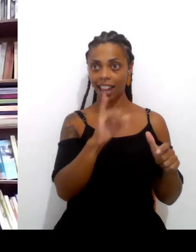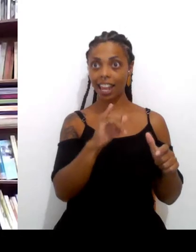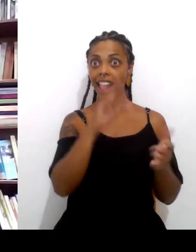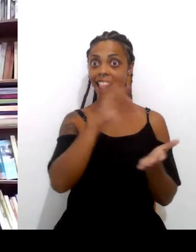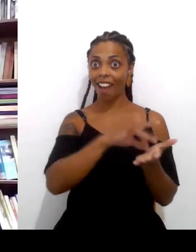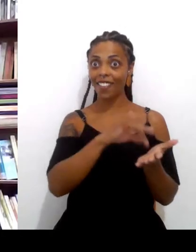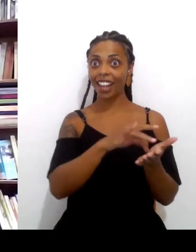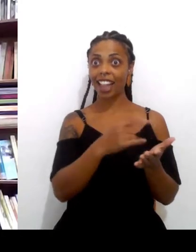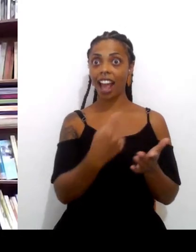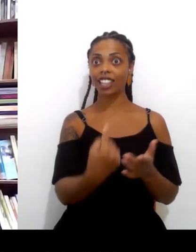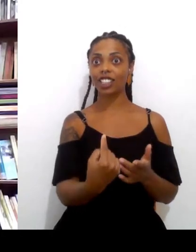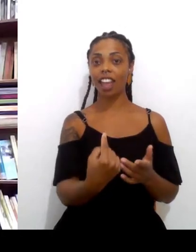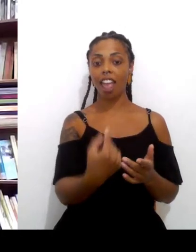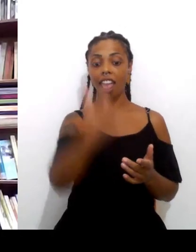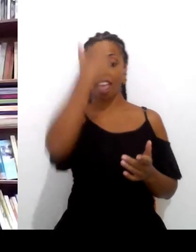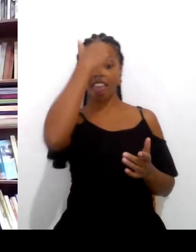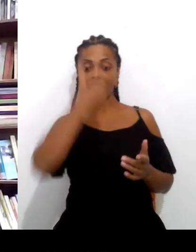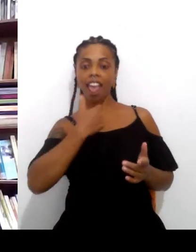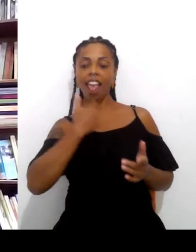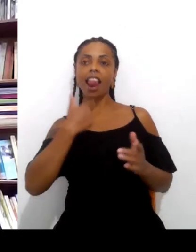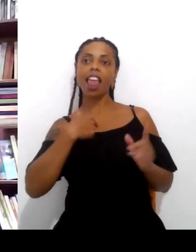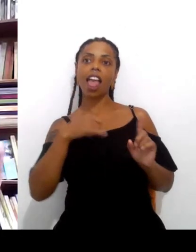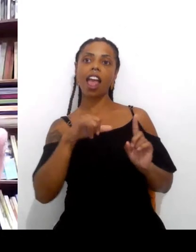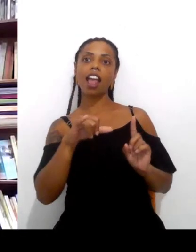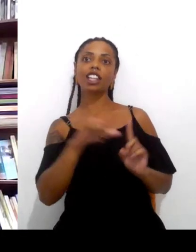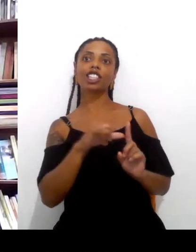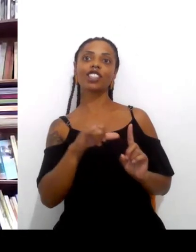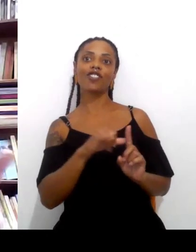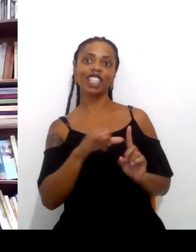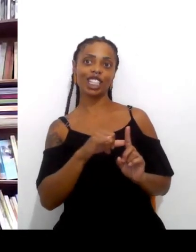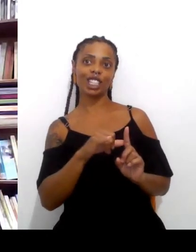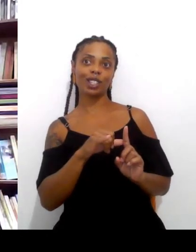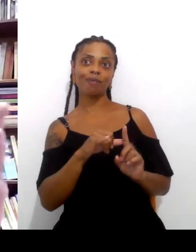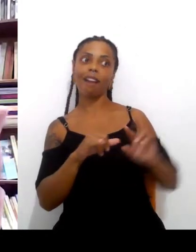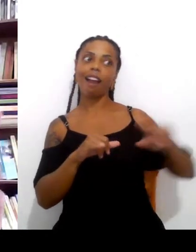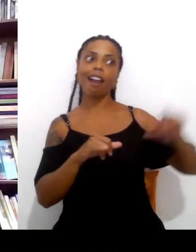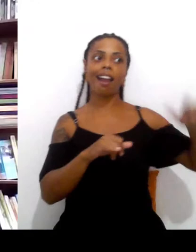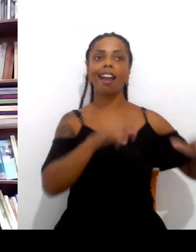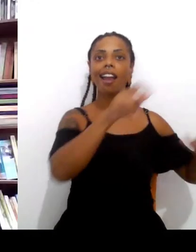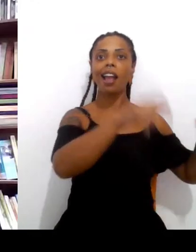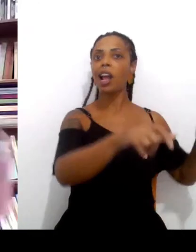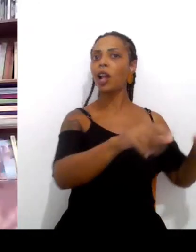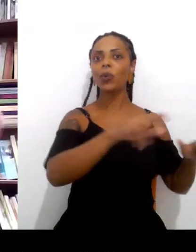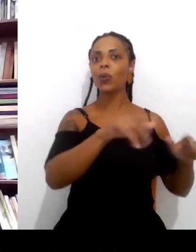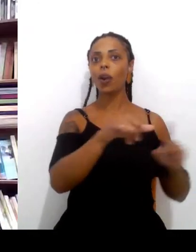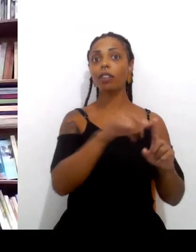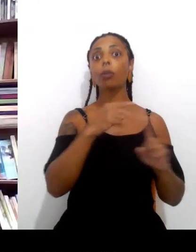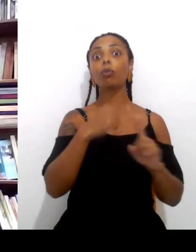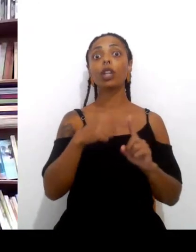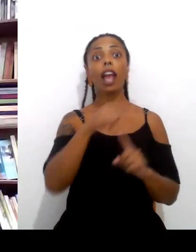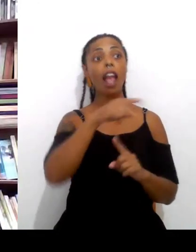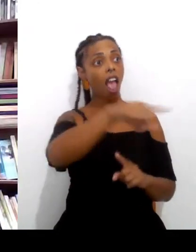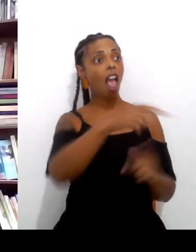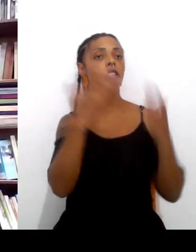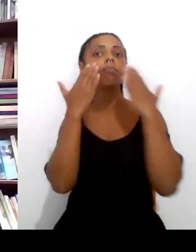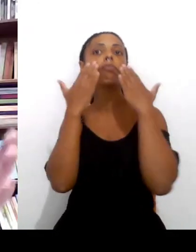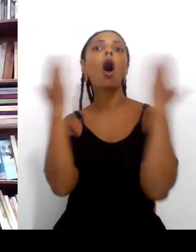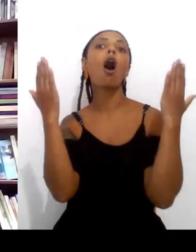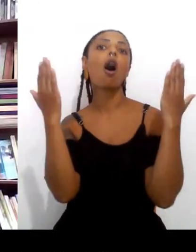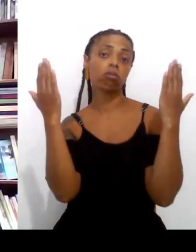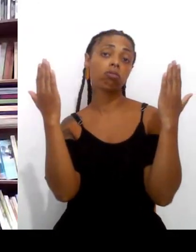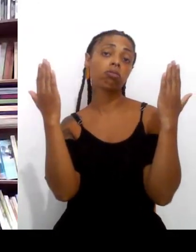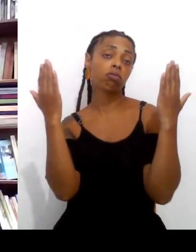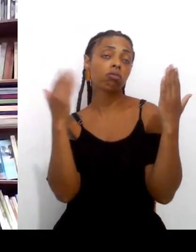vítima porque não podia ser expressado não podia expressar sua sexualidade e dizer que esses homens que eram entre aspas normais